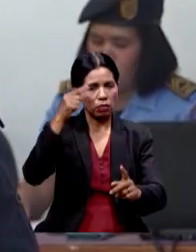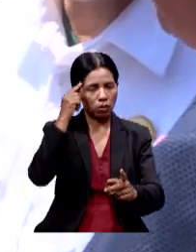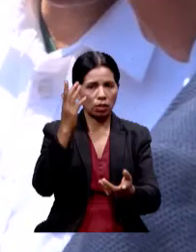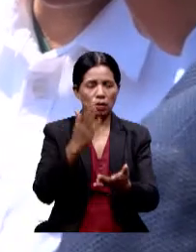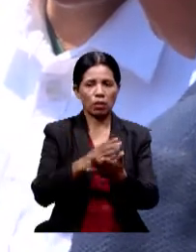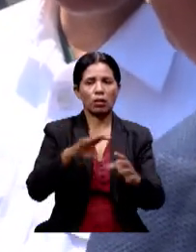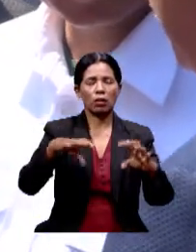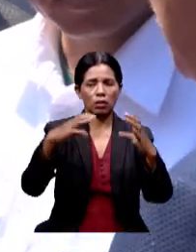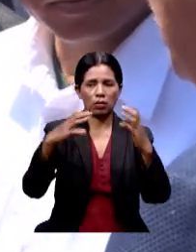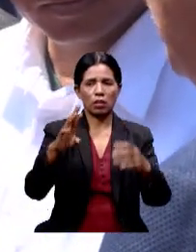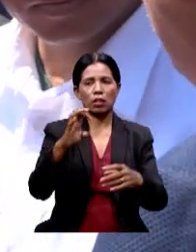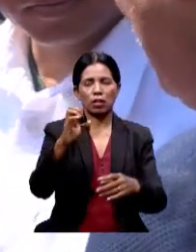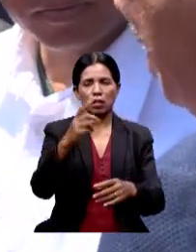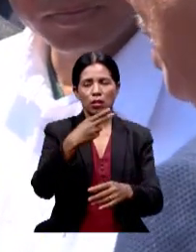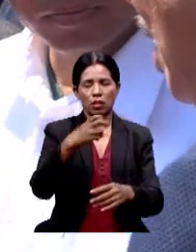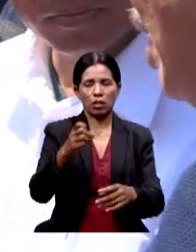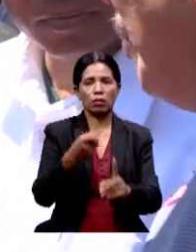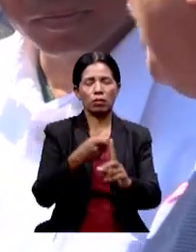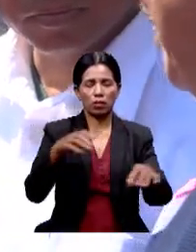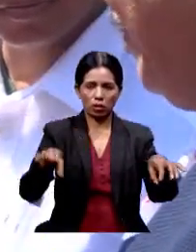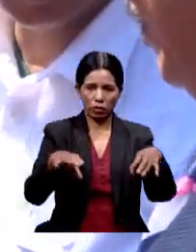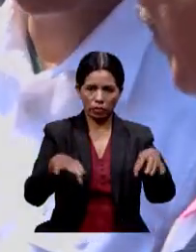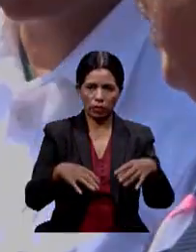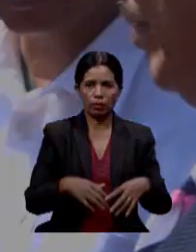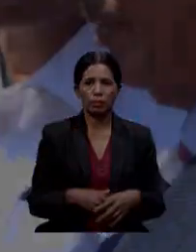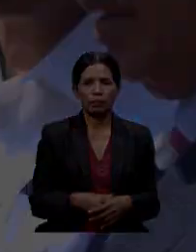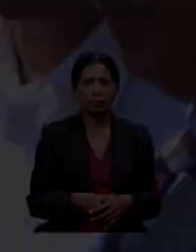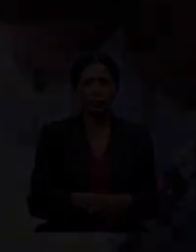o comissário-geral Henrique Russinha a cargo. João Carlos Marito da Costa, Ziamen.